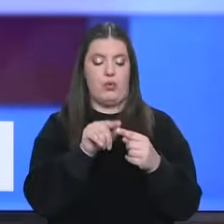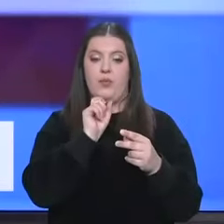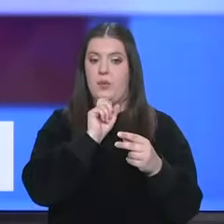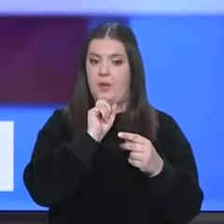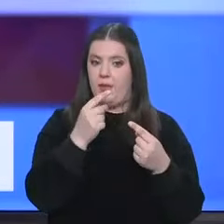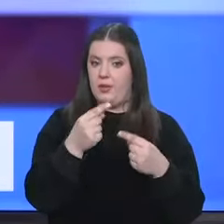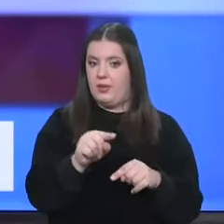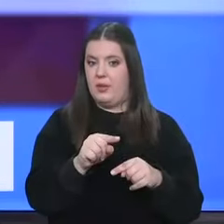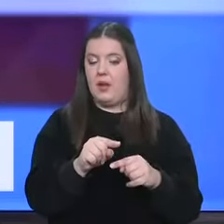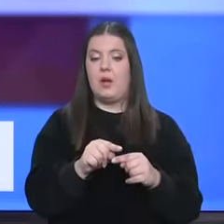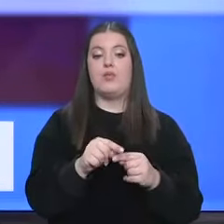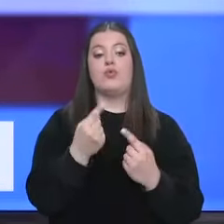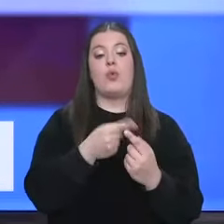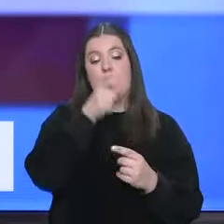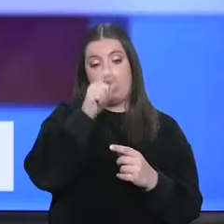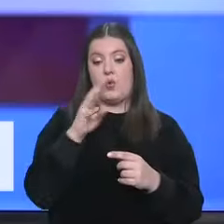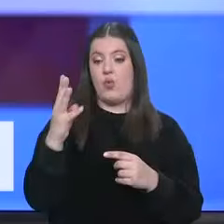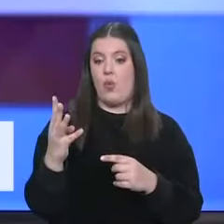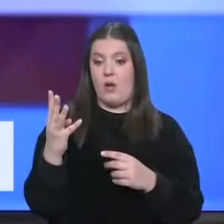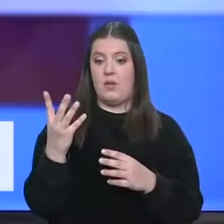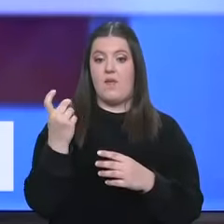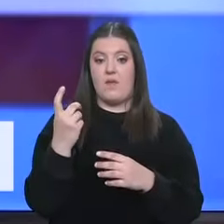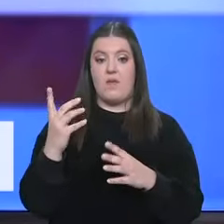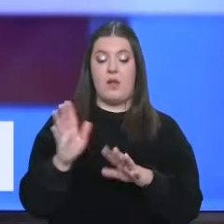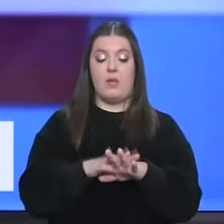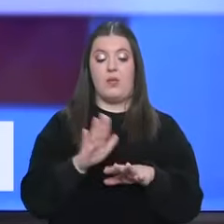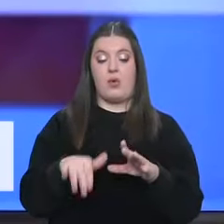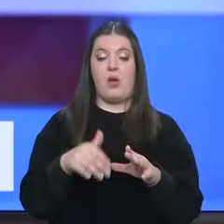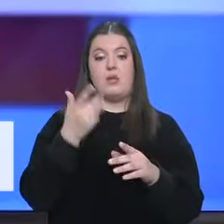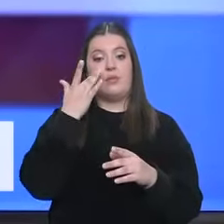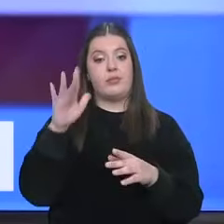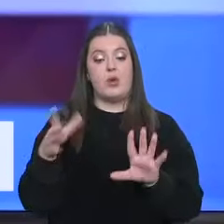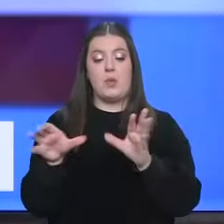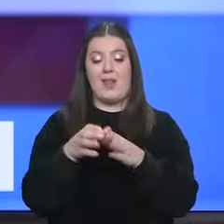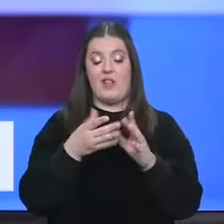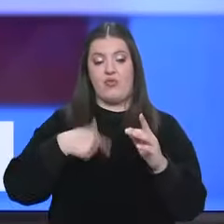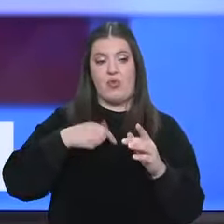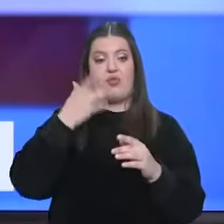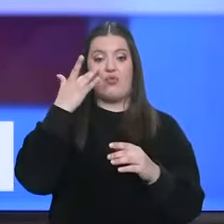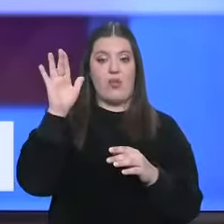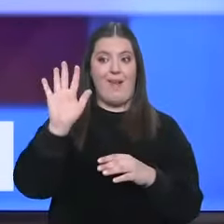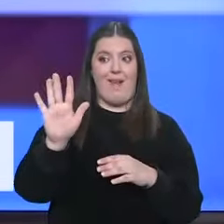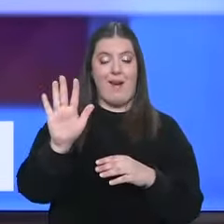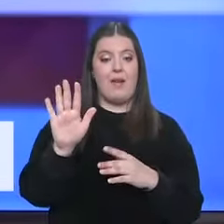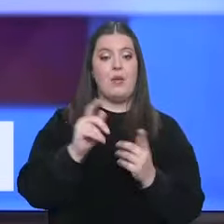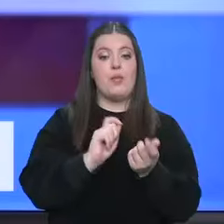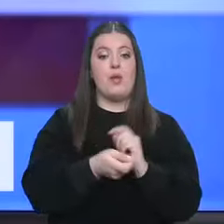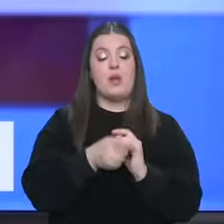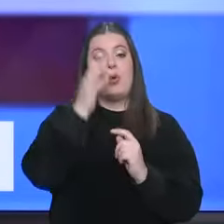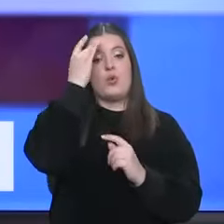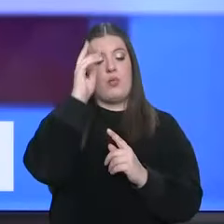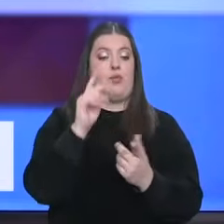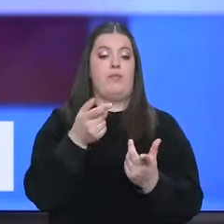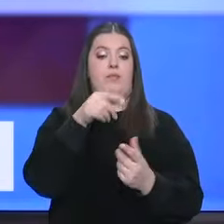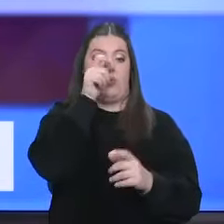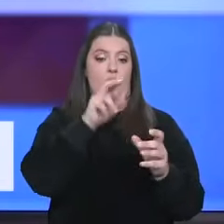com os mandatos que ainda vão ser convertidos pelos votos dos Imigrantes das nossas comunidades haver uma alteração também em número de mandatos